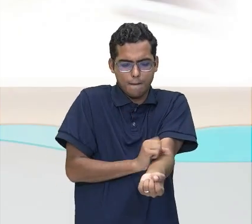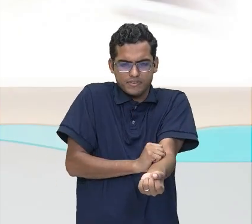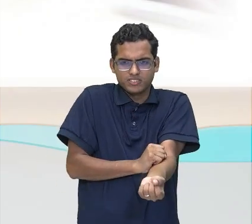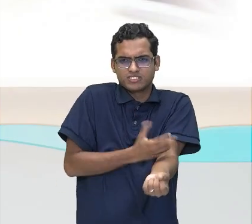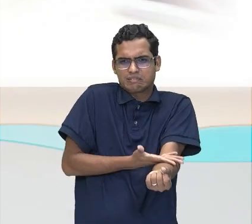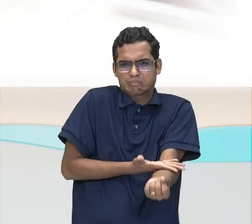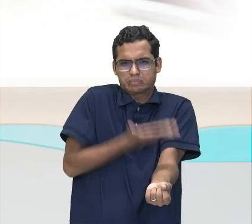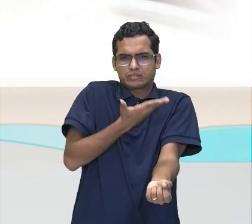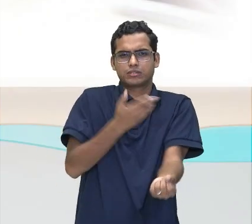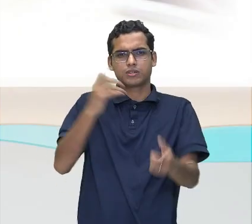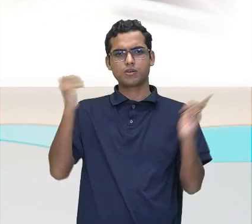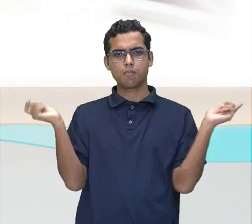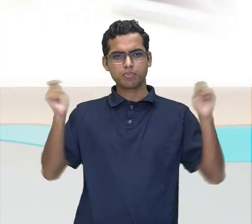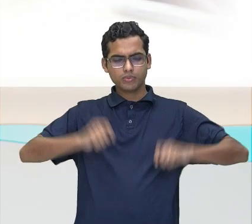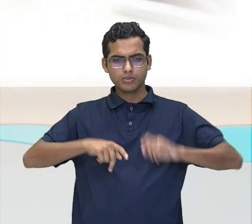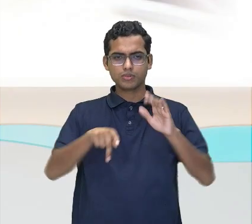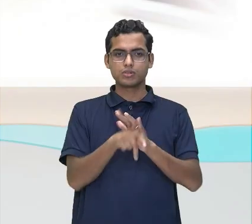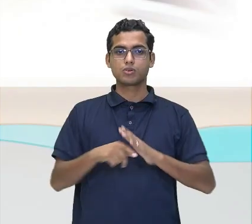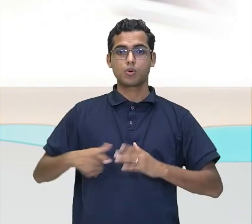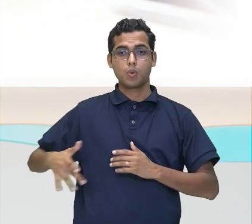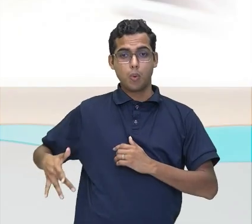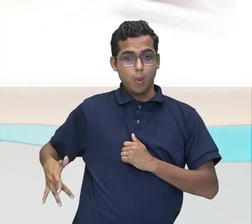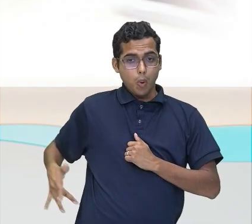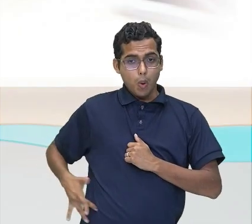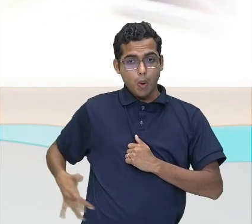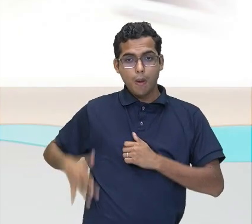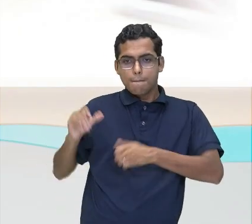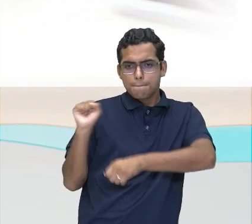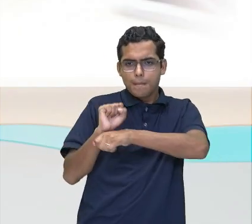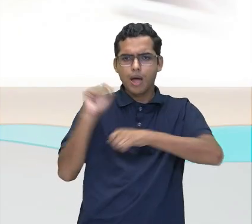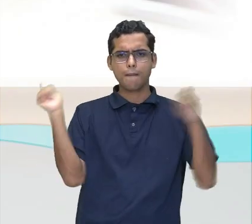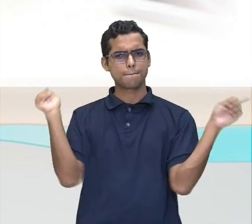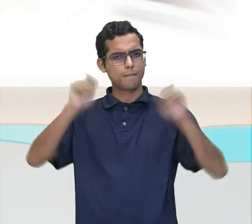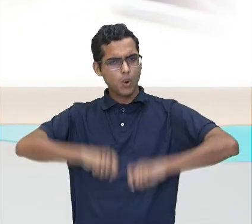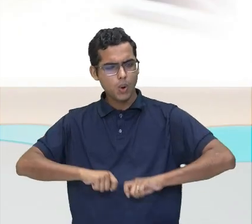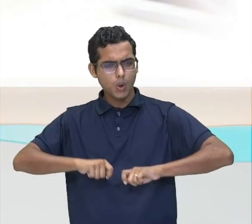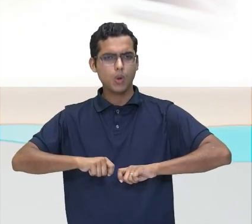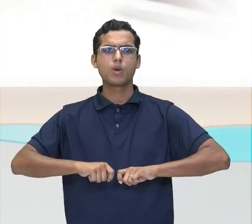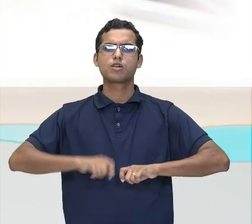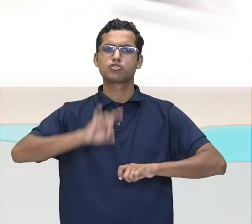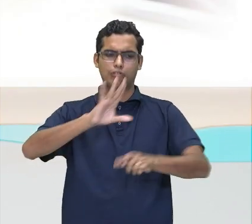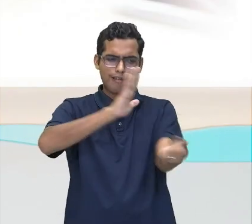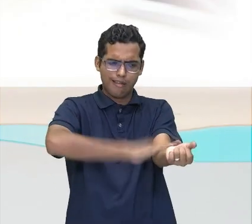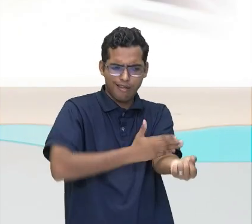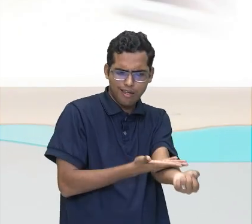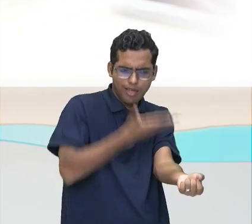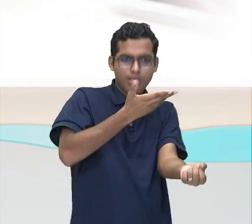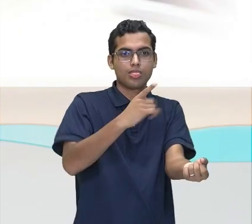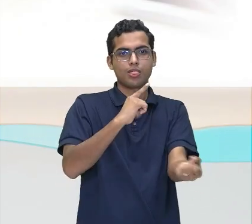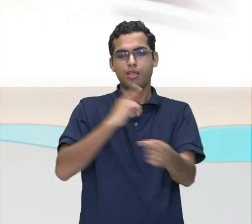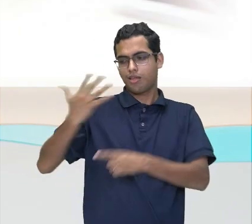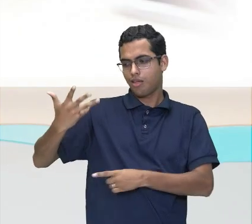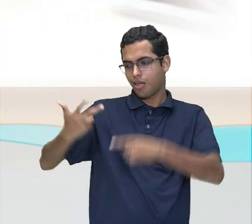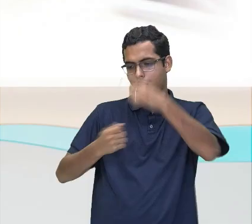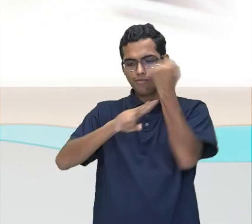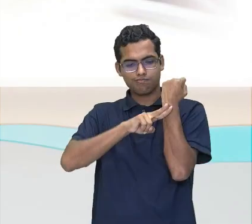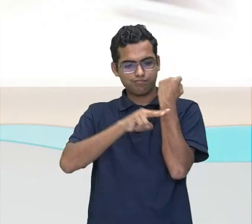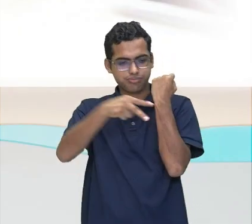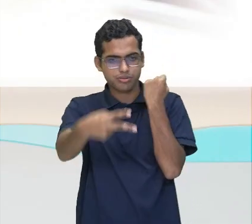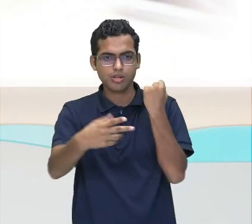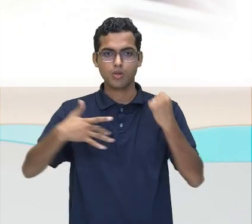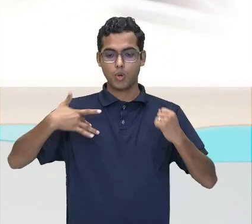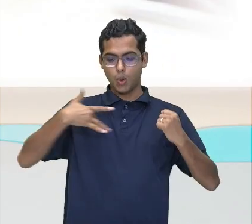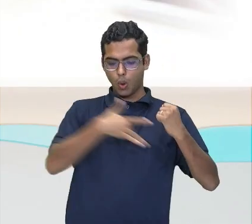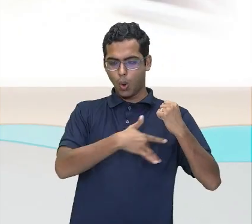causar paralisia dos rins, ou seja, não é simplesmente a pressão alta, tem uma série de consequências, uma série de órgãos